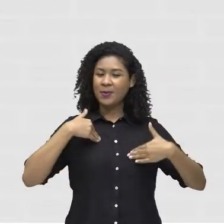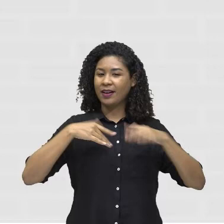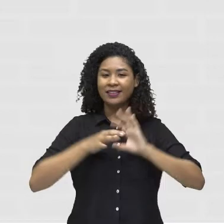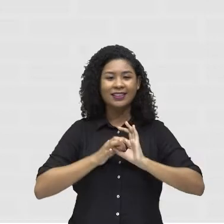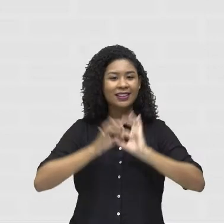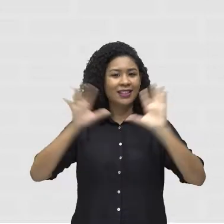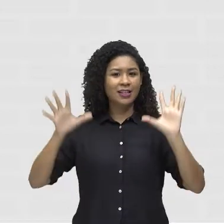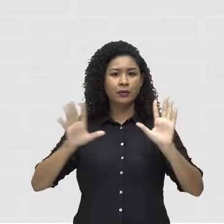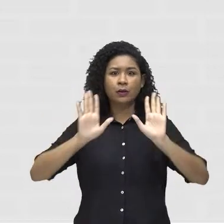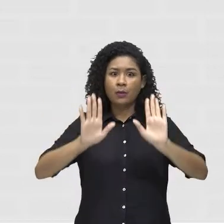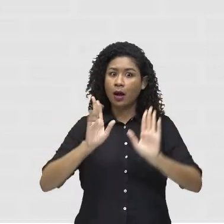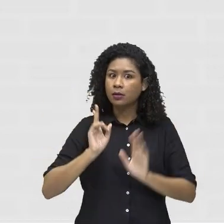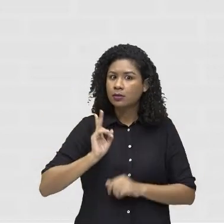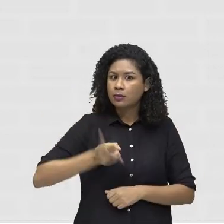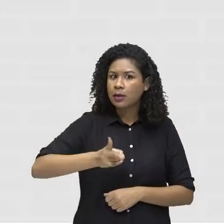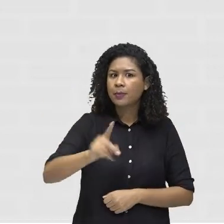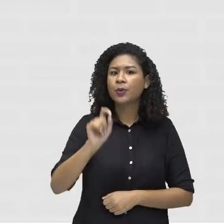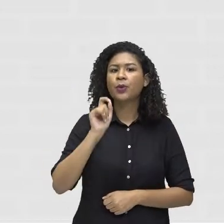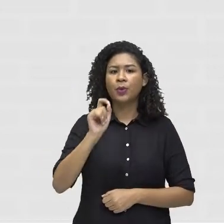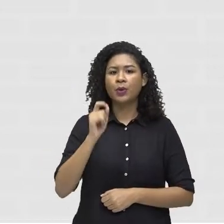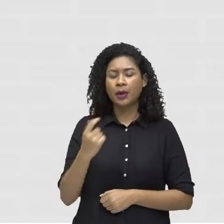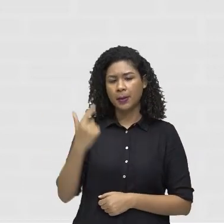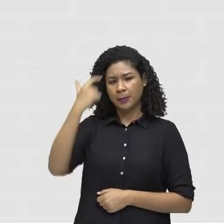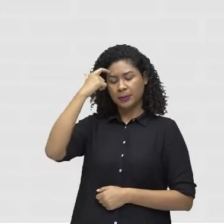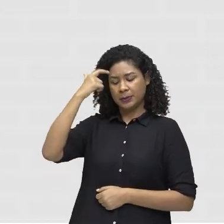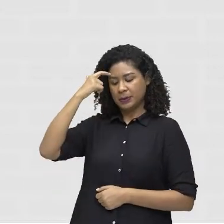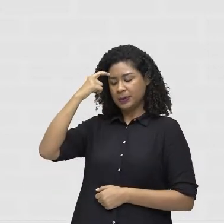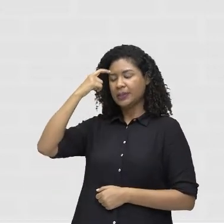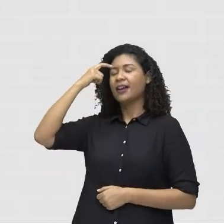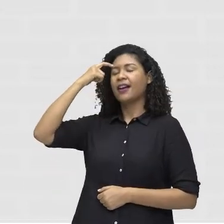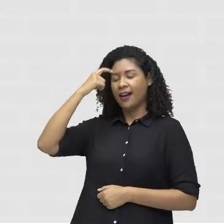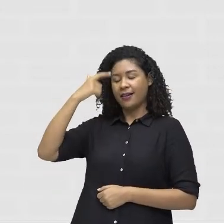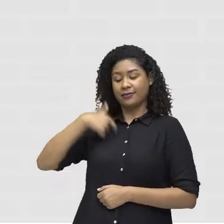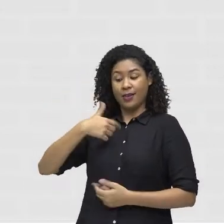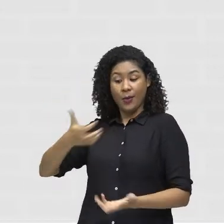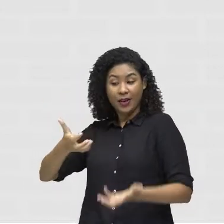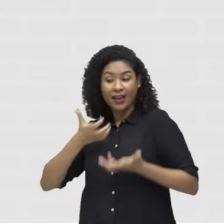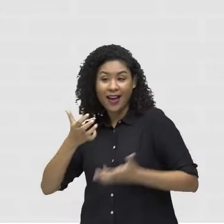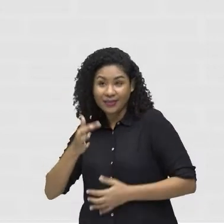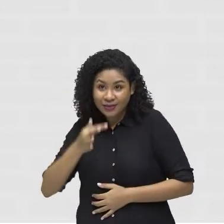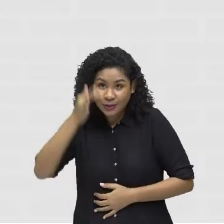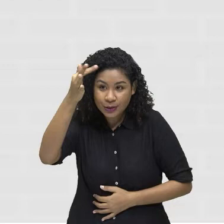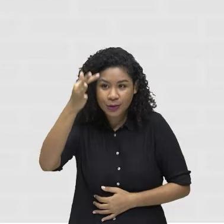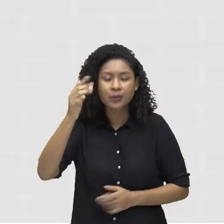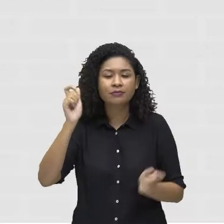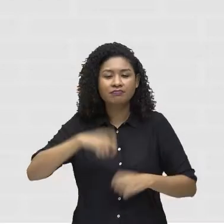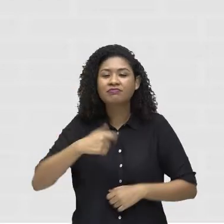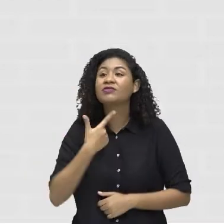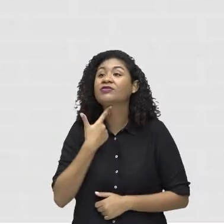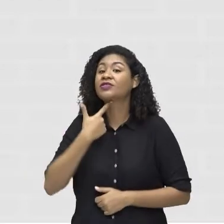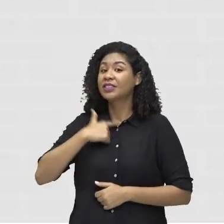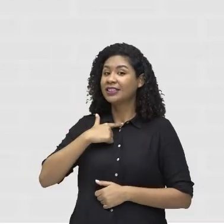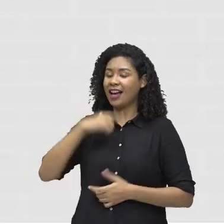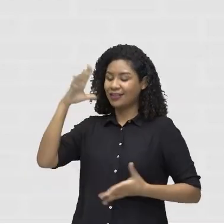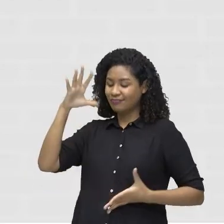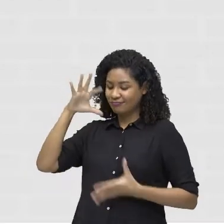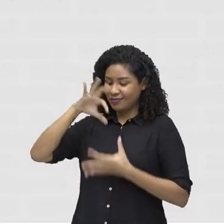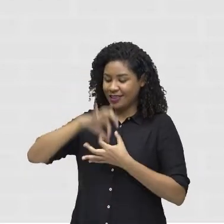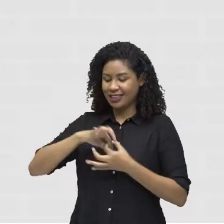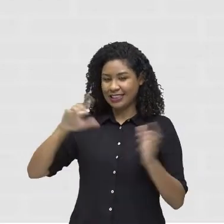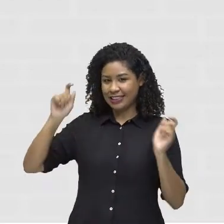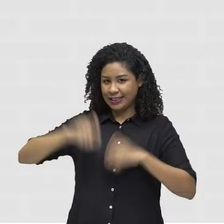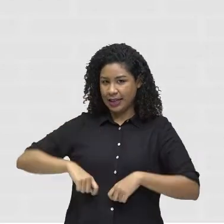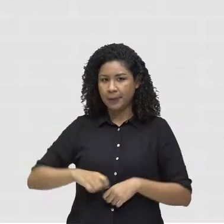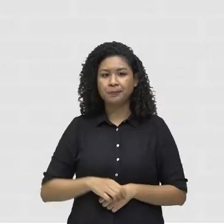quem você com quem você é e deseja ser, tá certo? Então, essa atividade ela vai no nosso